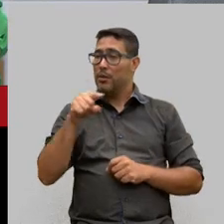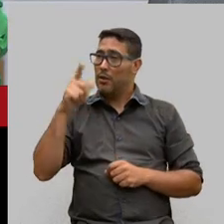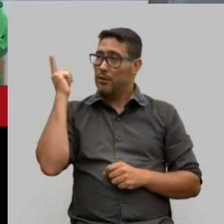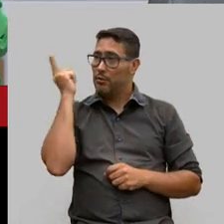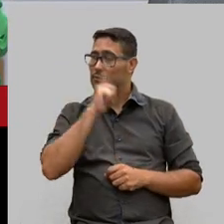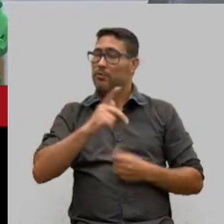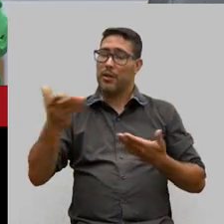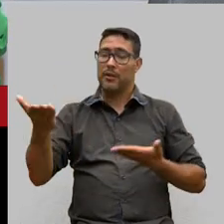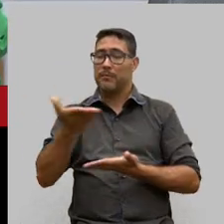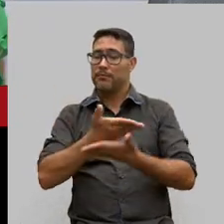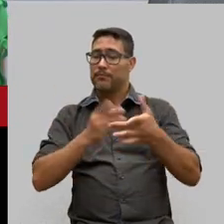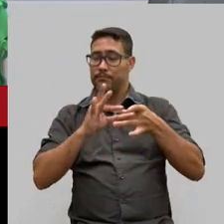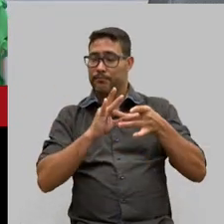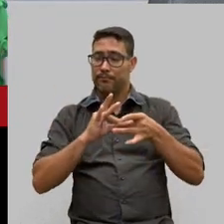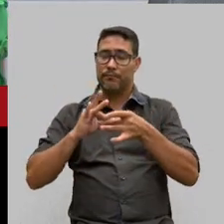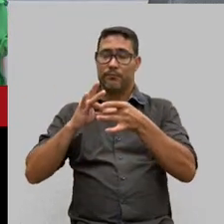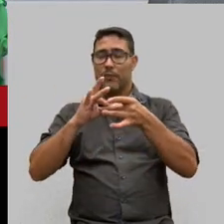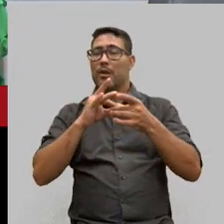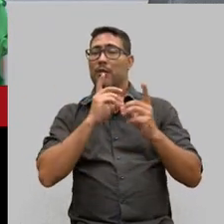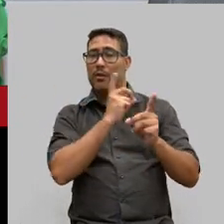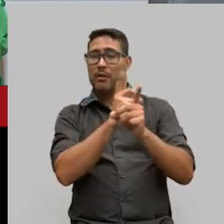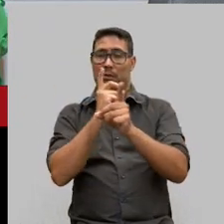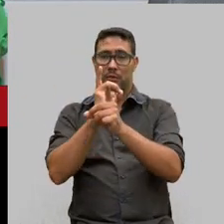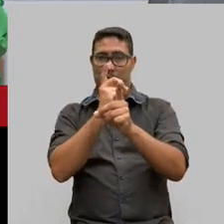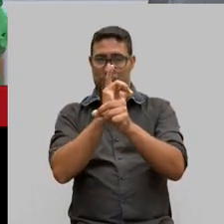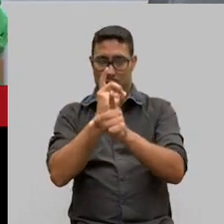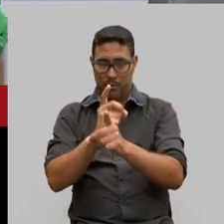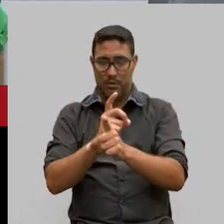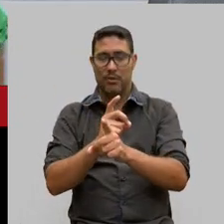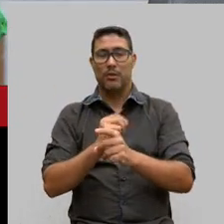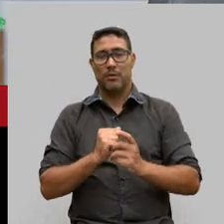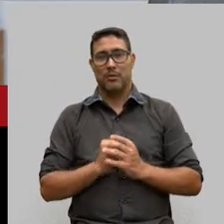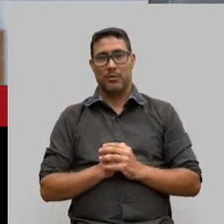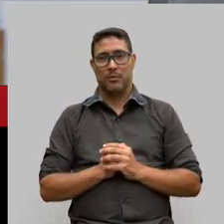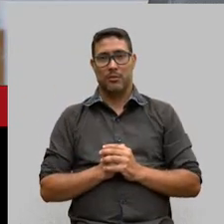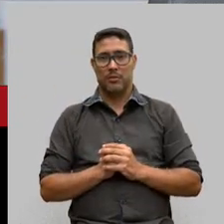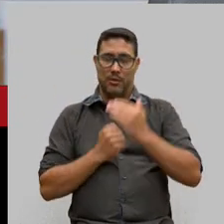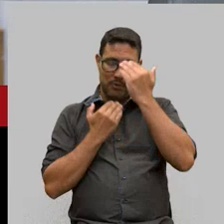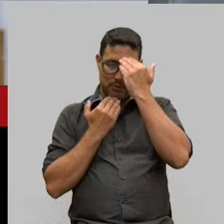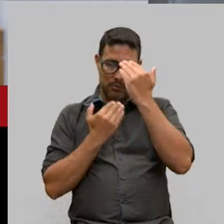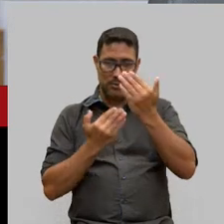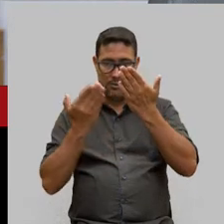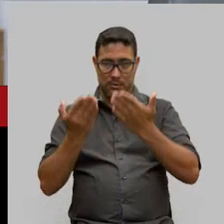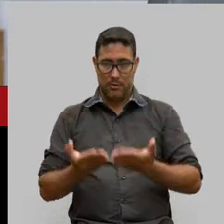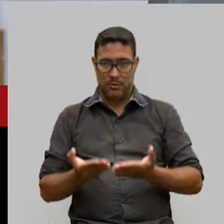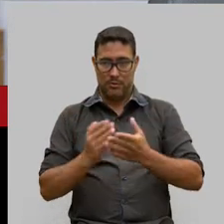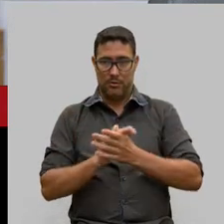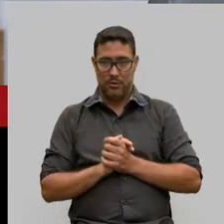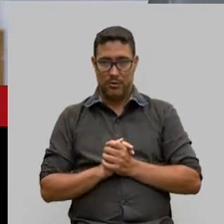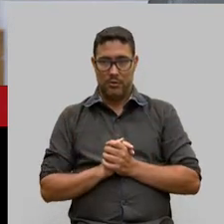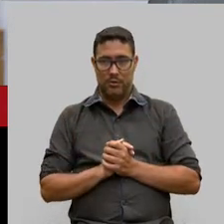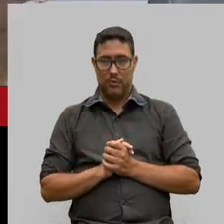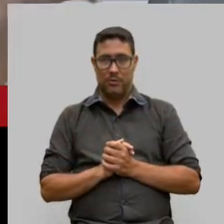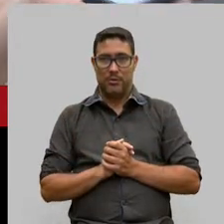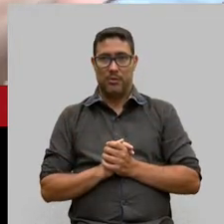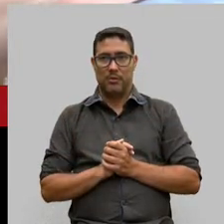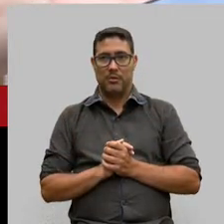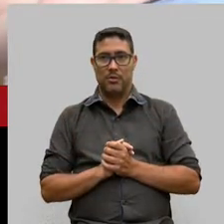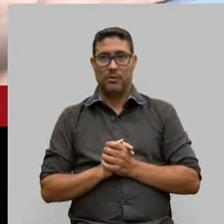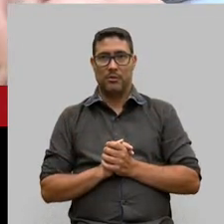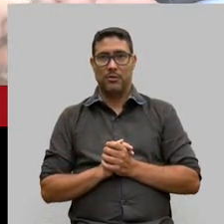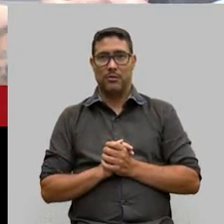que eles possam se encontrar também estar aqui né nos nossos lugares obrigada a todos vou só passar rapidinho para vocês aqui ih